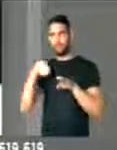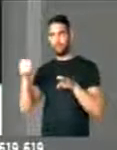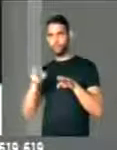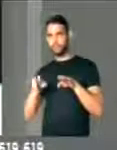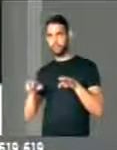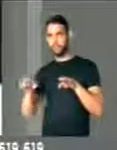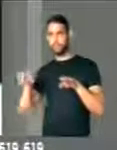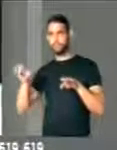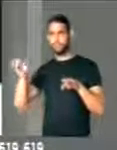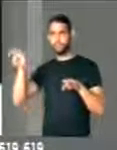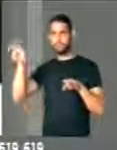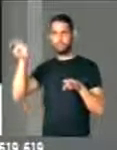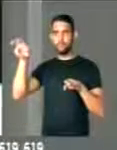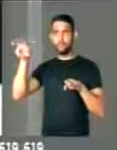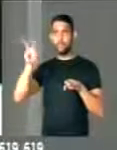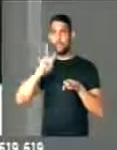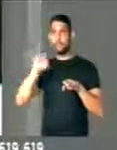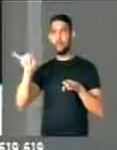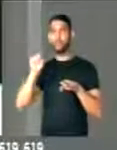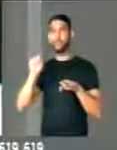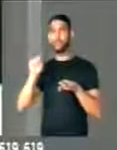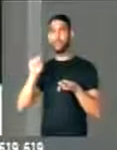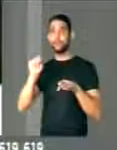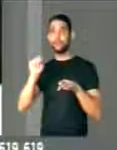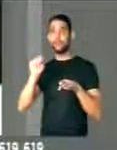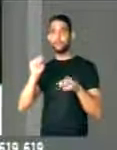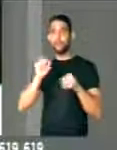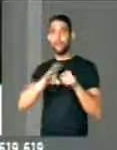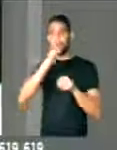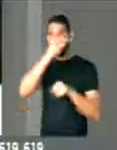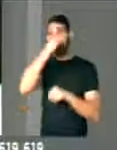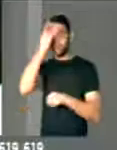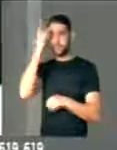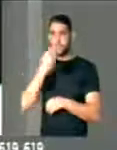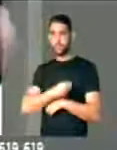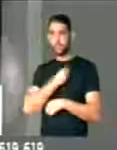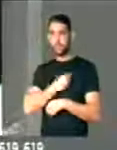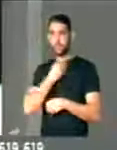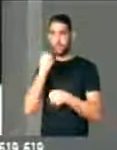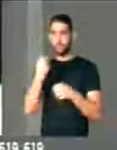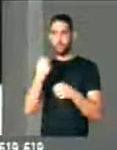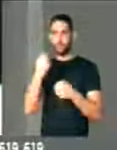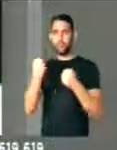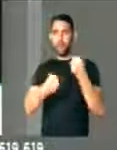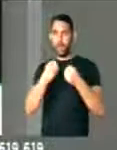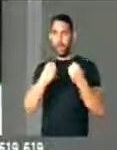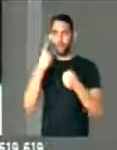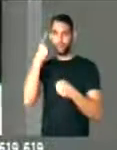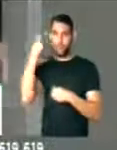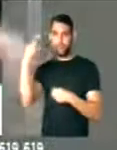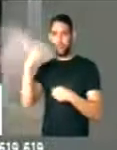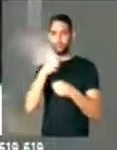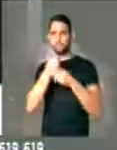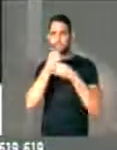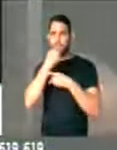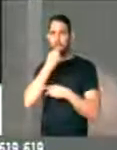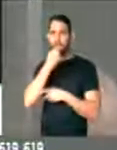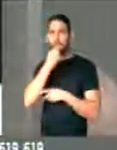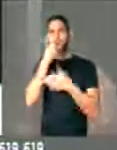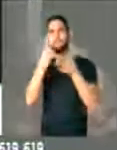à esquerda, foi a pessoa que estava no carro de som